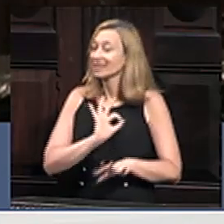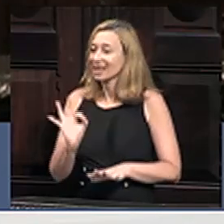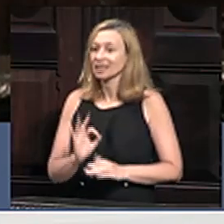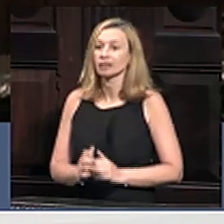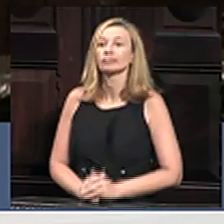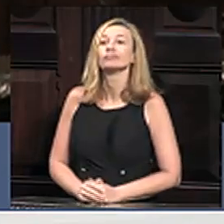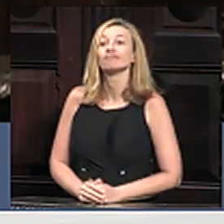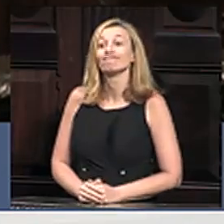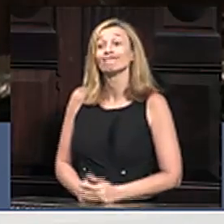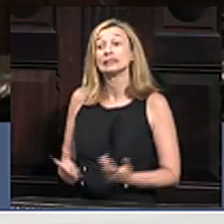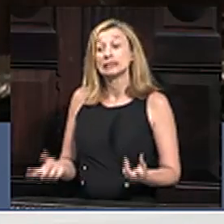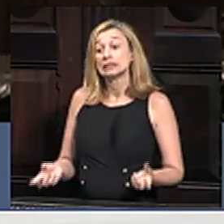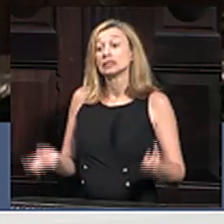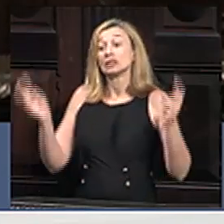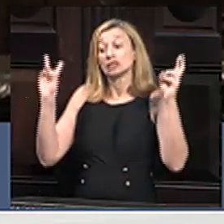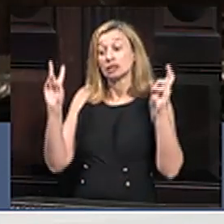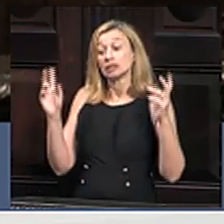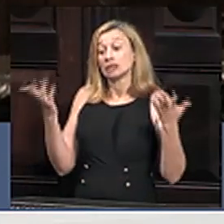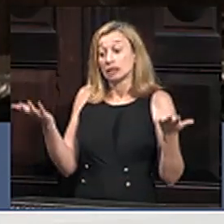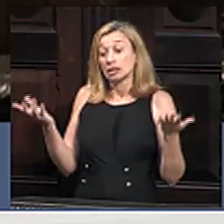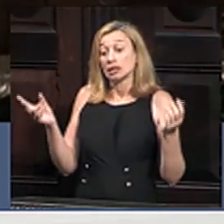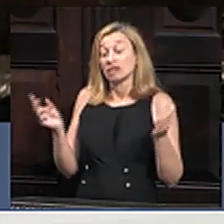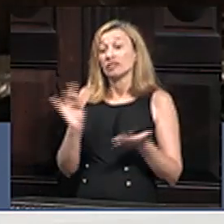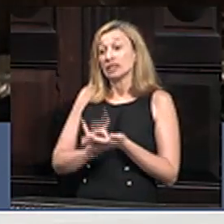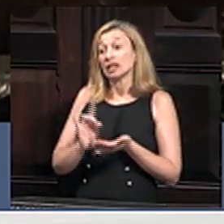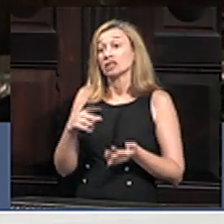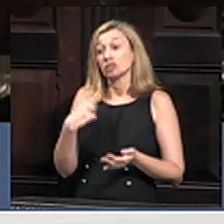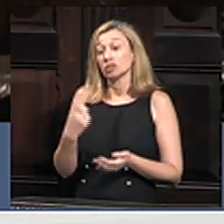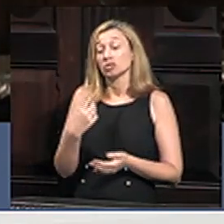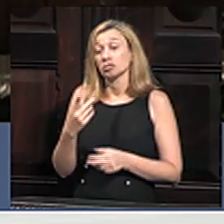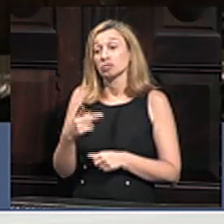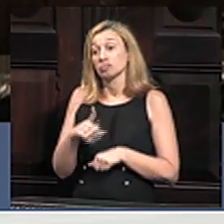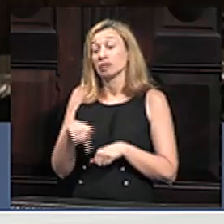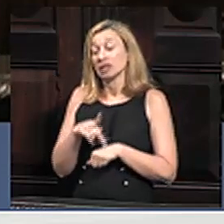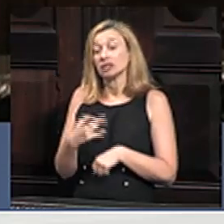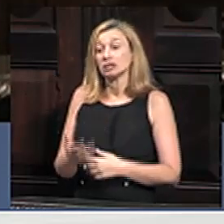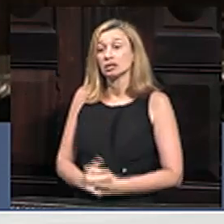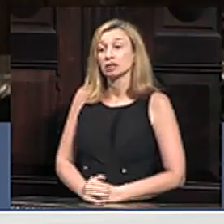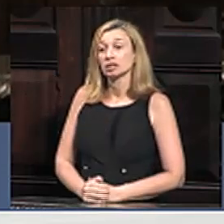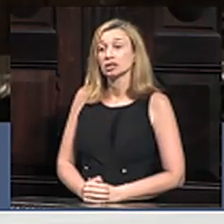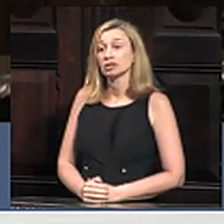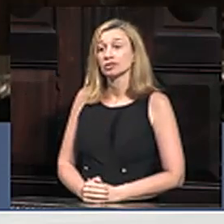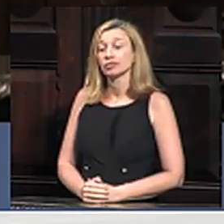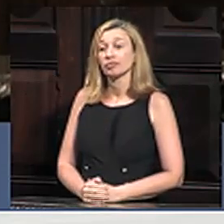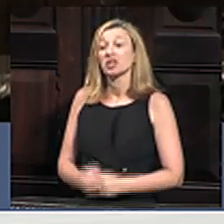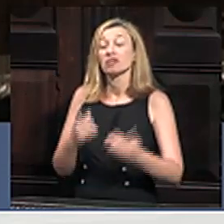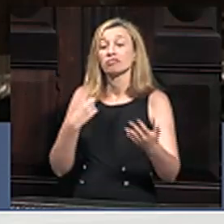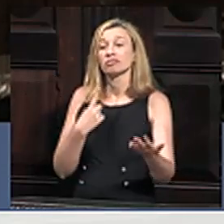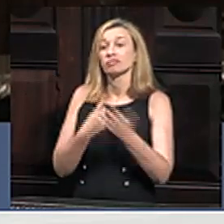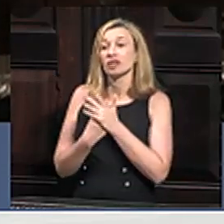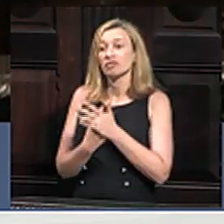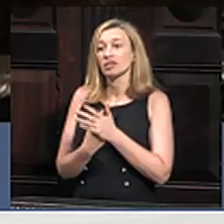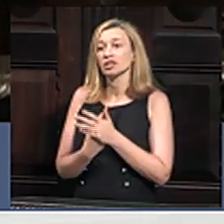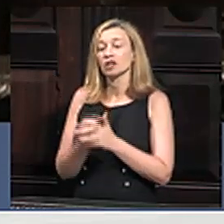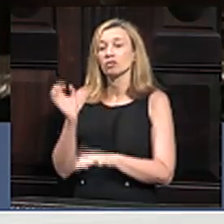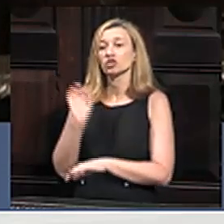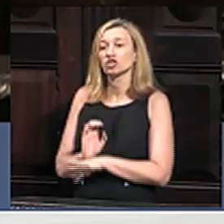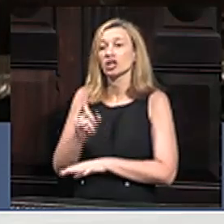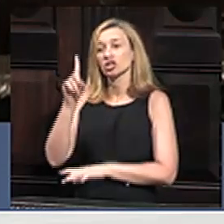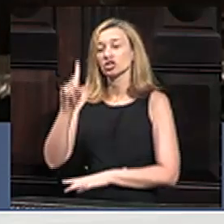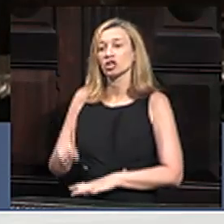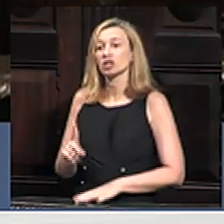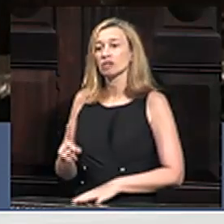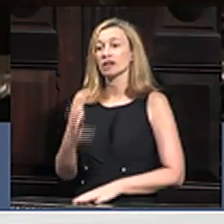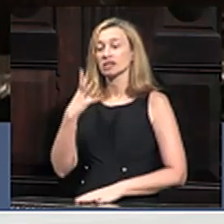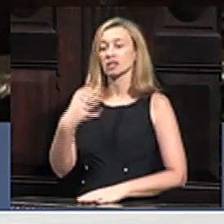Esta é a nossa situação. Então, defender o Estado Democrático de Direito, primeiro, é acolher o